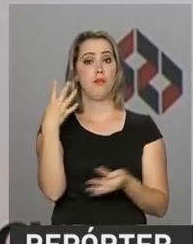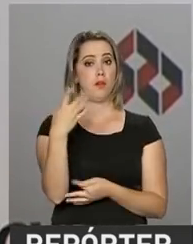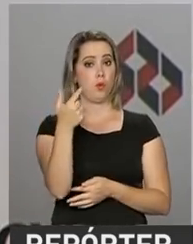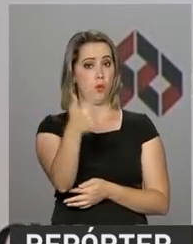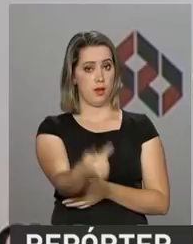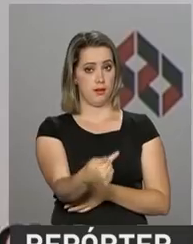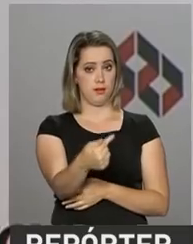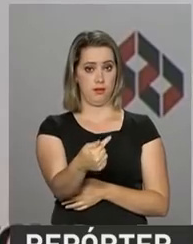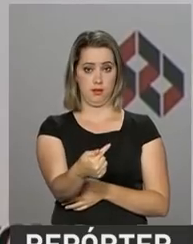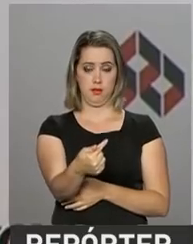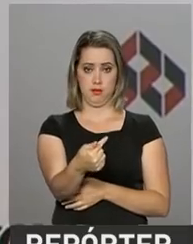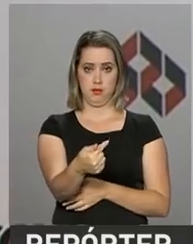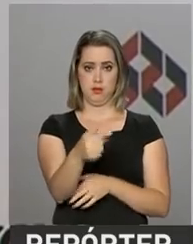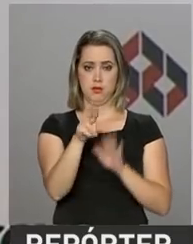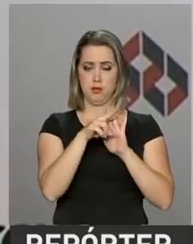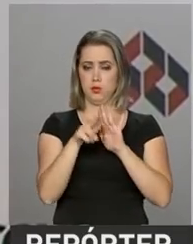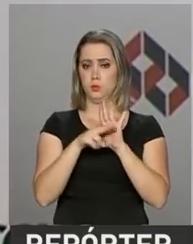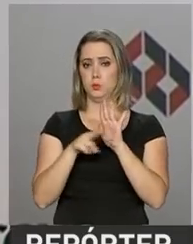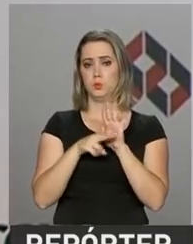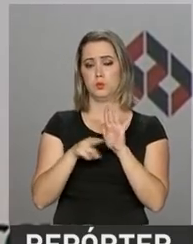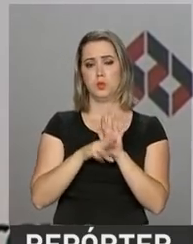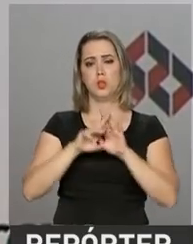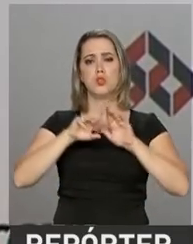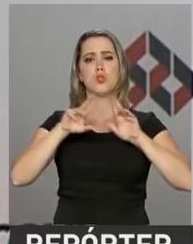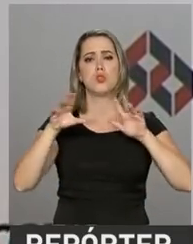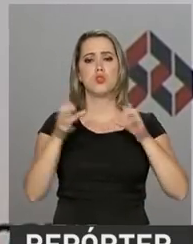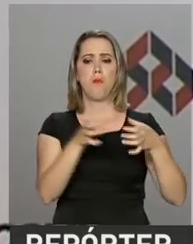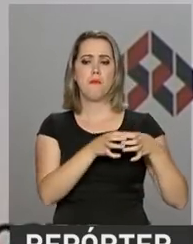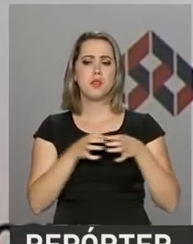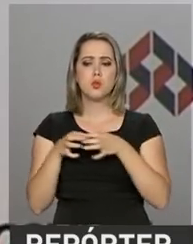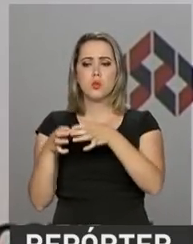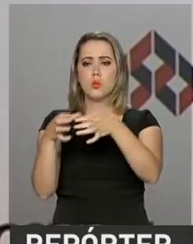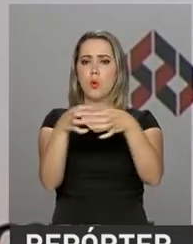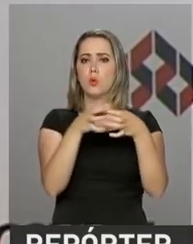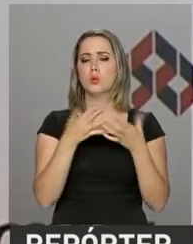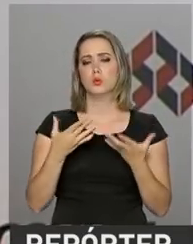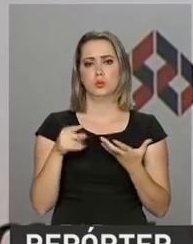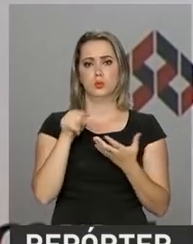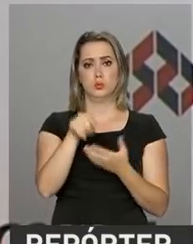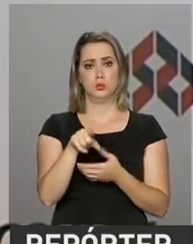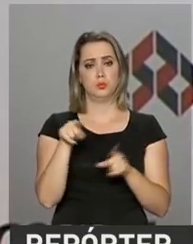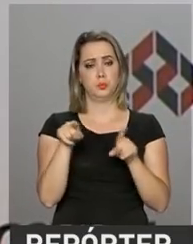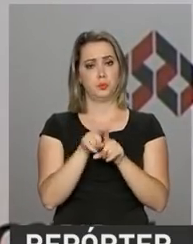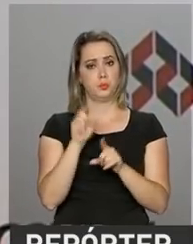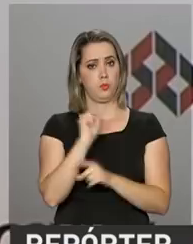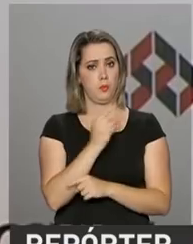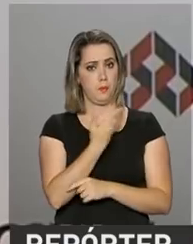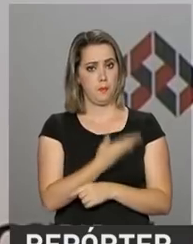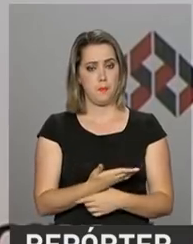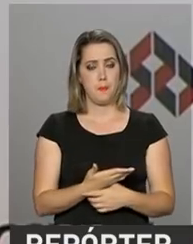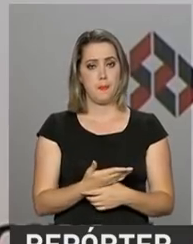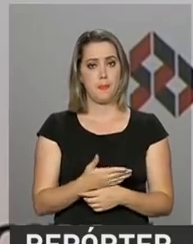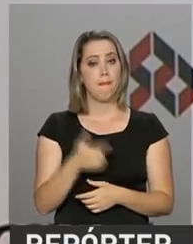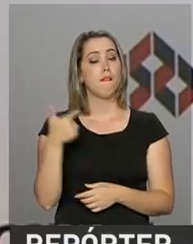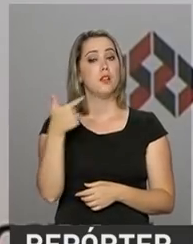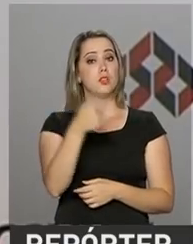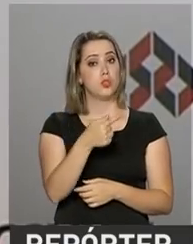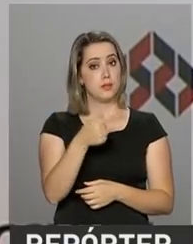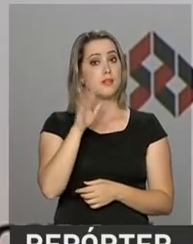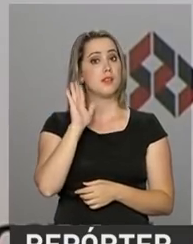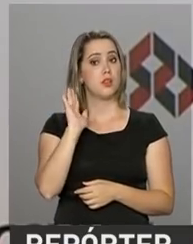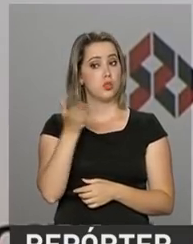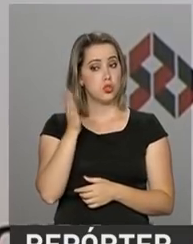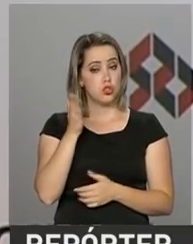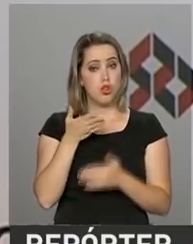sistema midic no próprio ministério cnpi nbi e na suframa e no inmetro 17 dessas